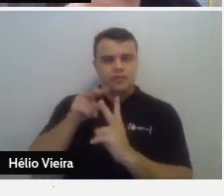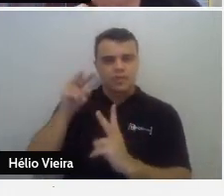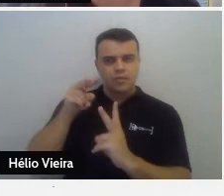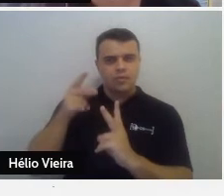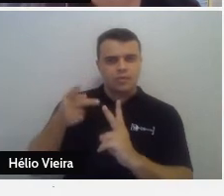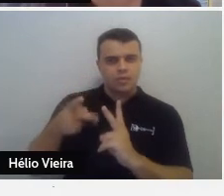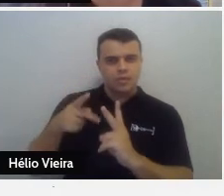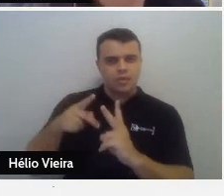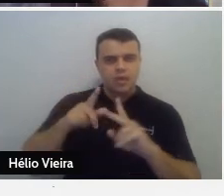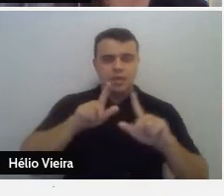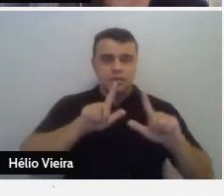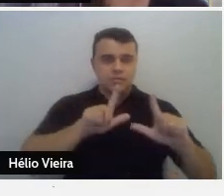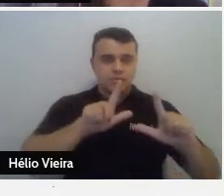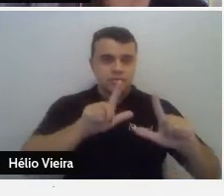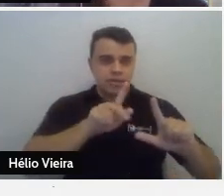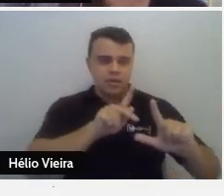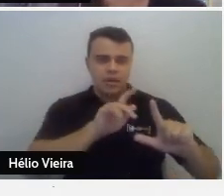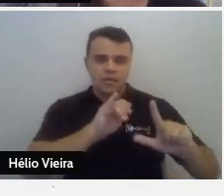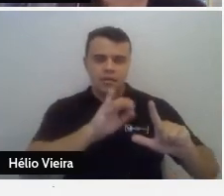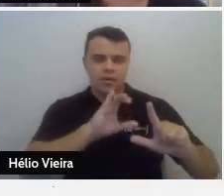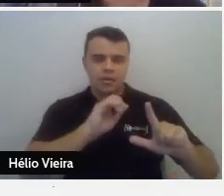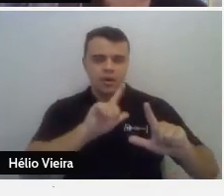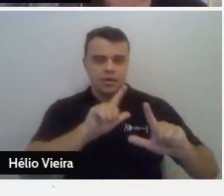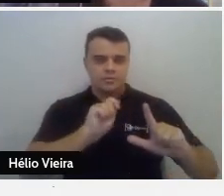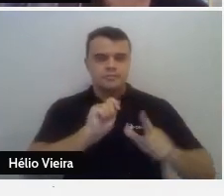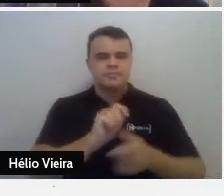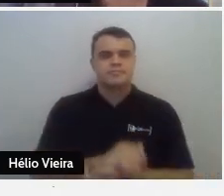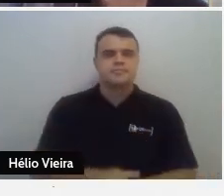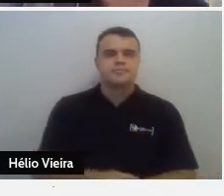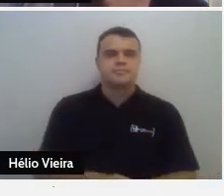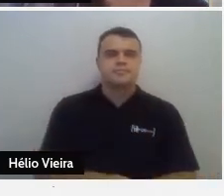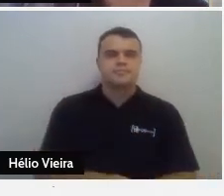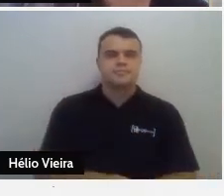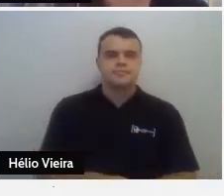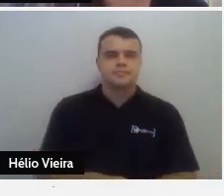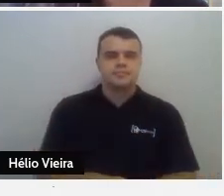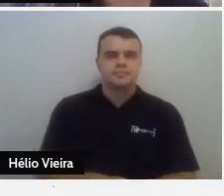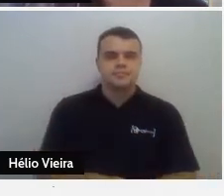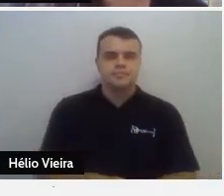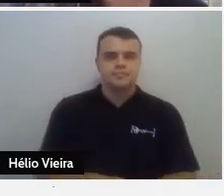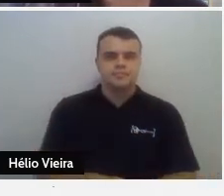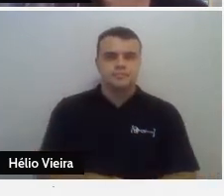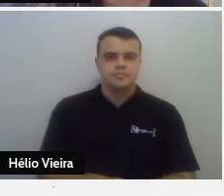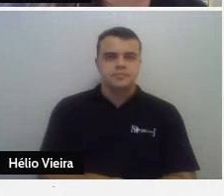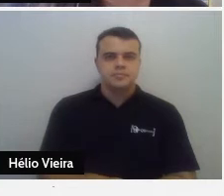das exposições da Piccolo Galeria.